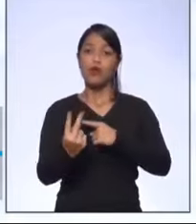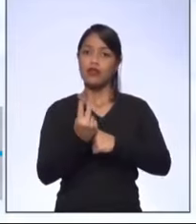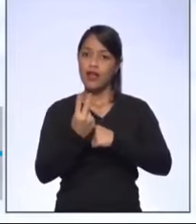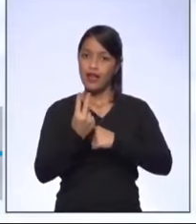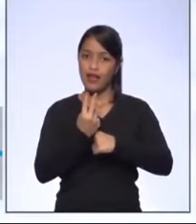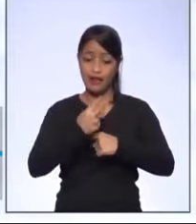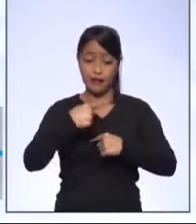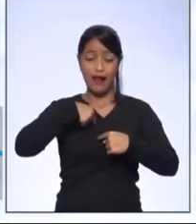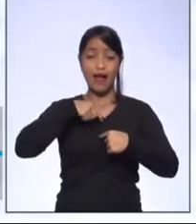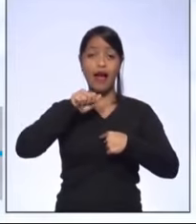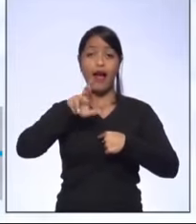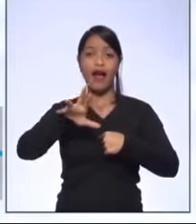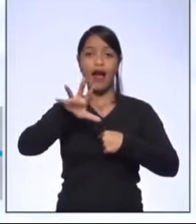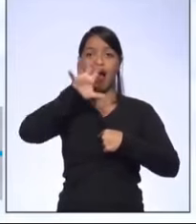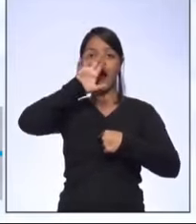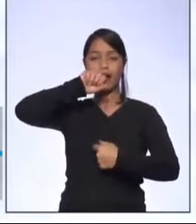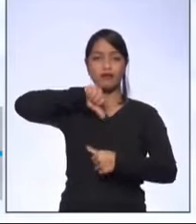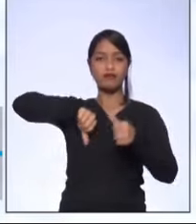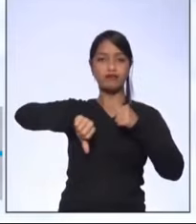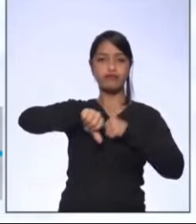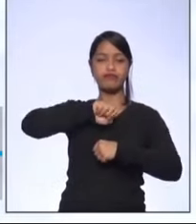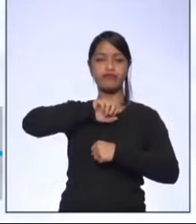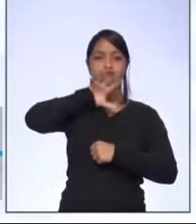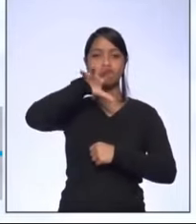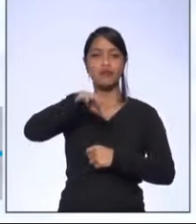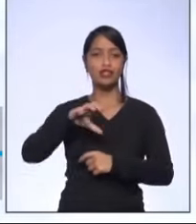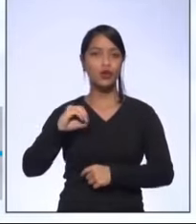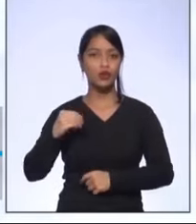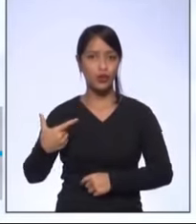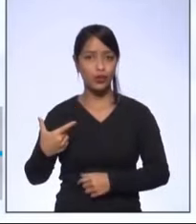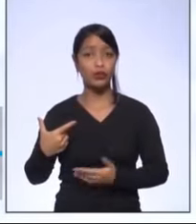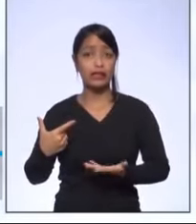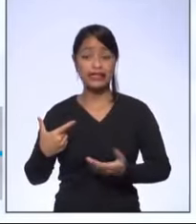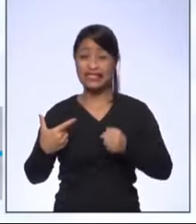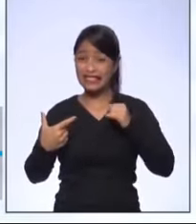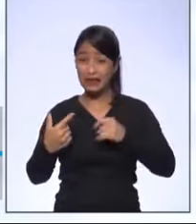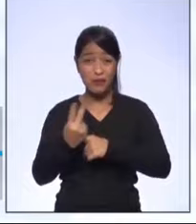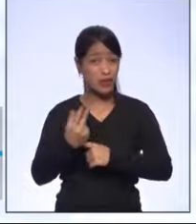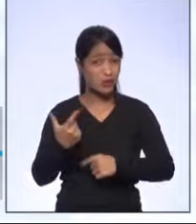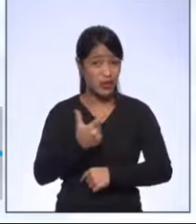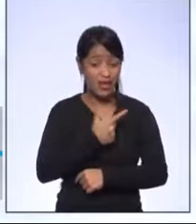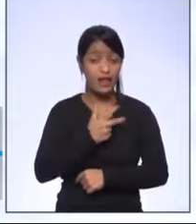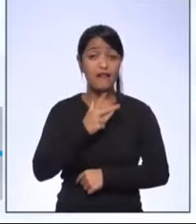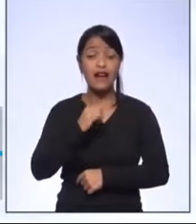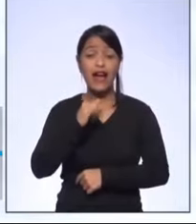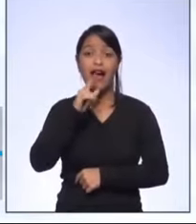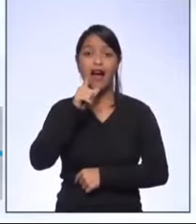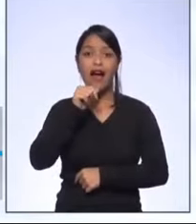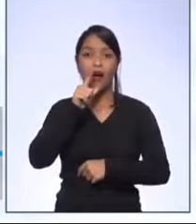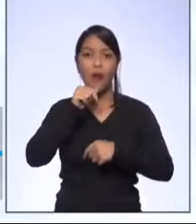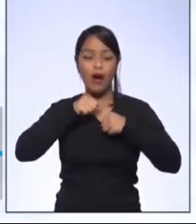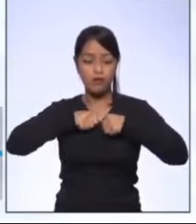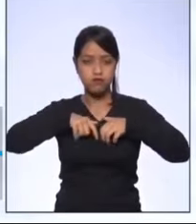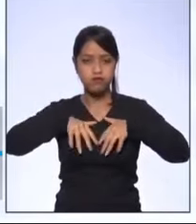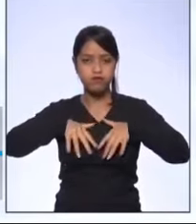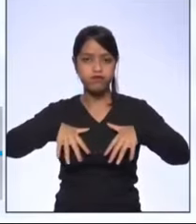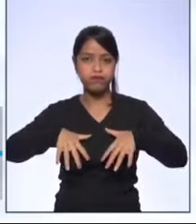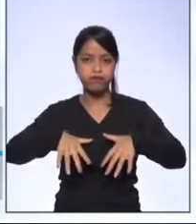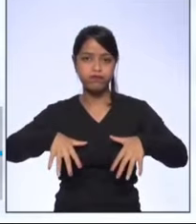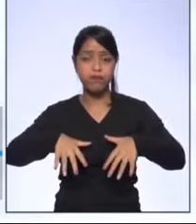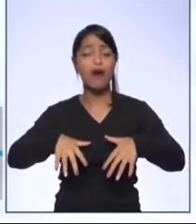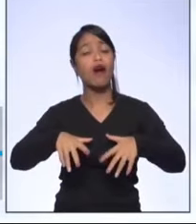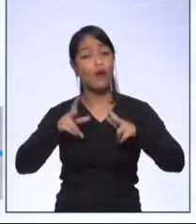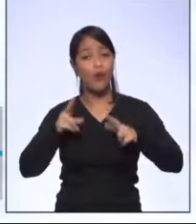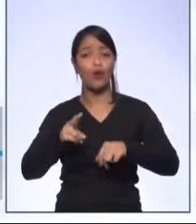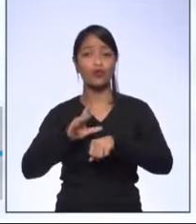troca gasosa, lá no alvéolo pulmonar. Senão ele vai encher de líquido. É isso que é a pneumonia, tá? Vai começar a haver uma inflamação lá e